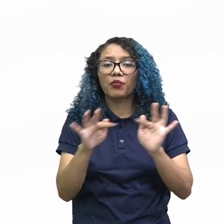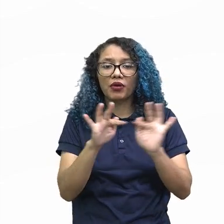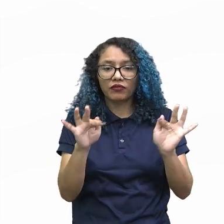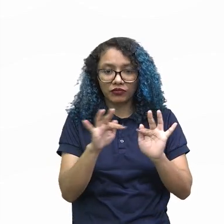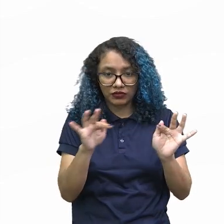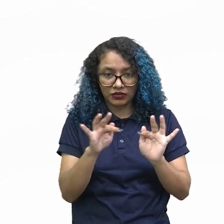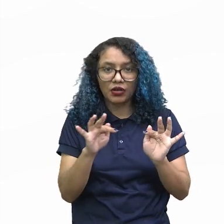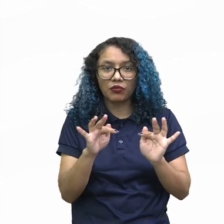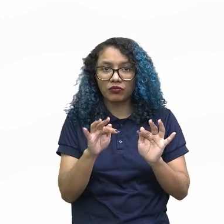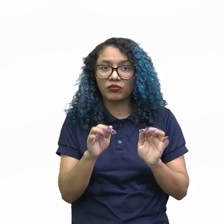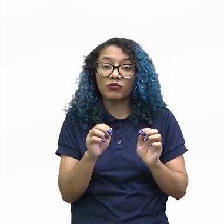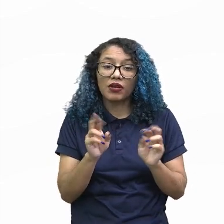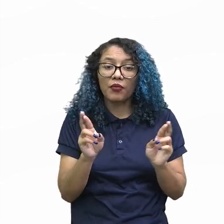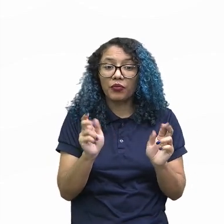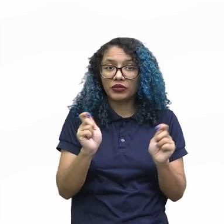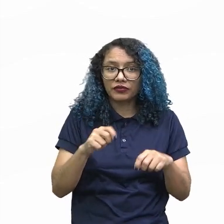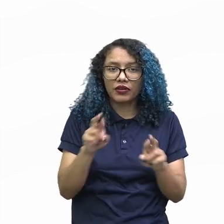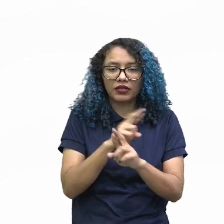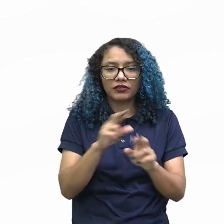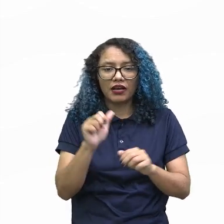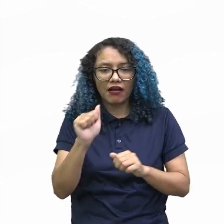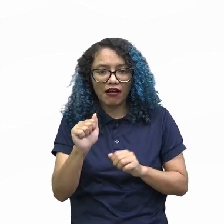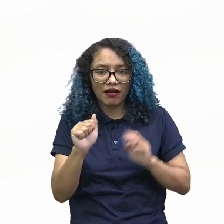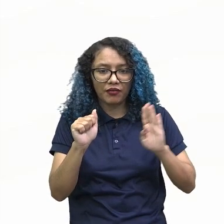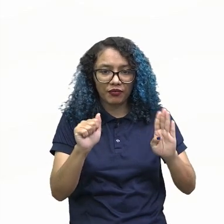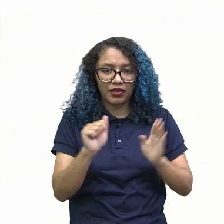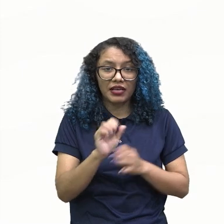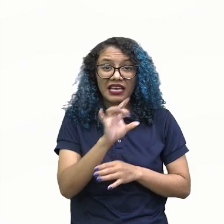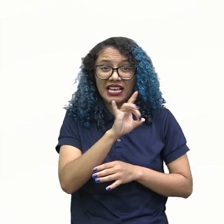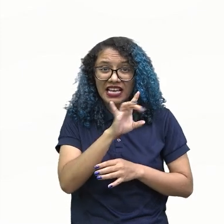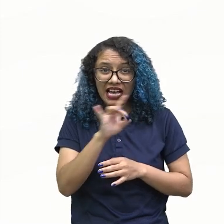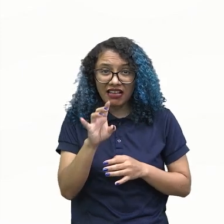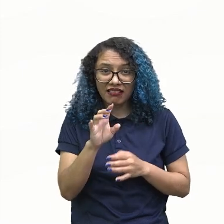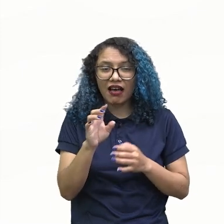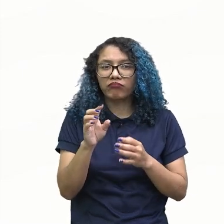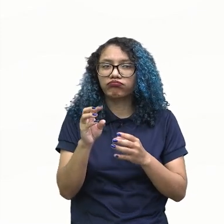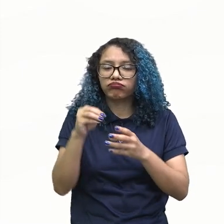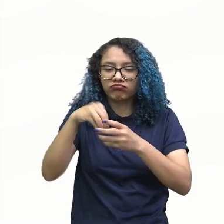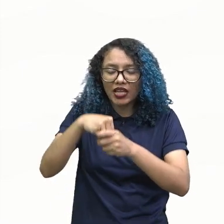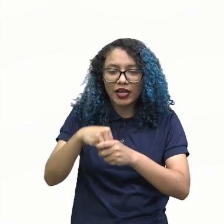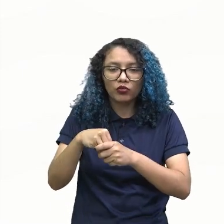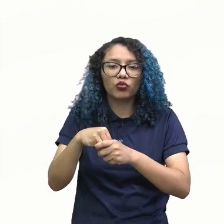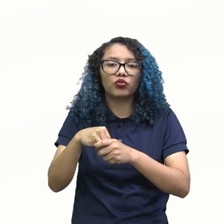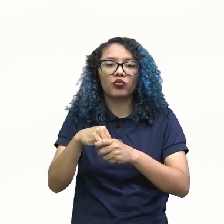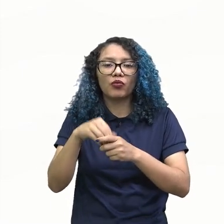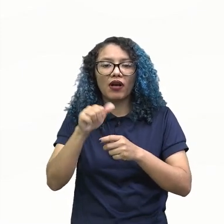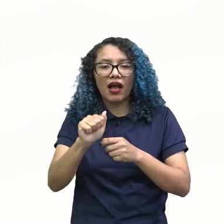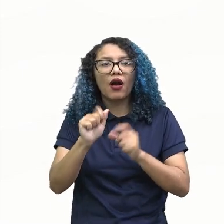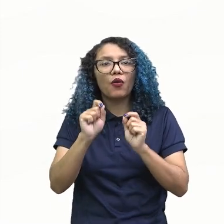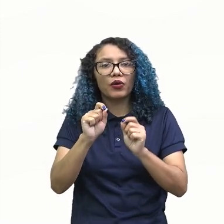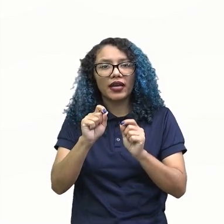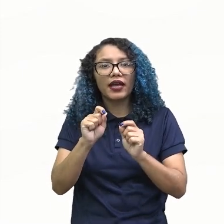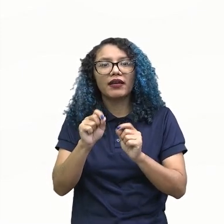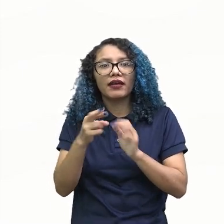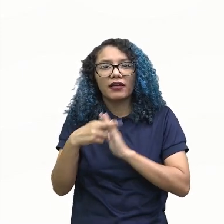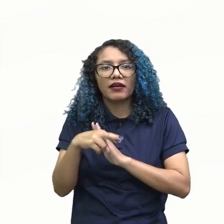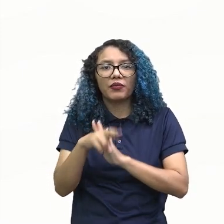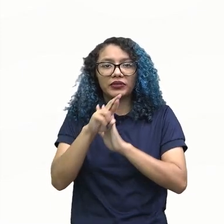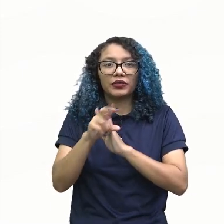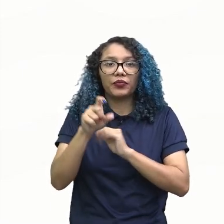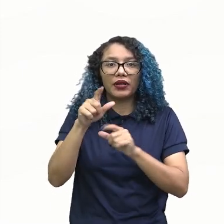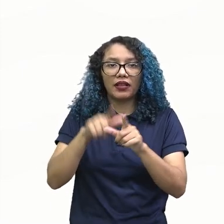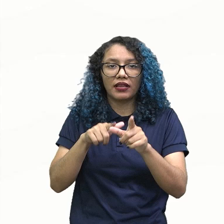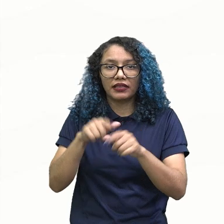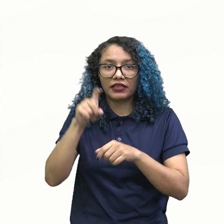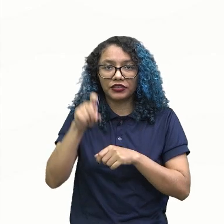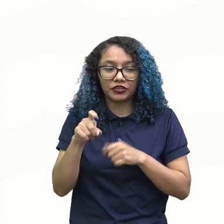B, onde cada elemento de A, que nós vamos chamar de x, vai em um único elemento de B, que nós vamos chamar de